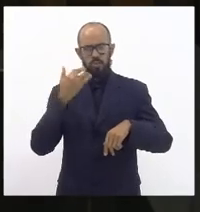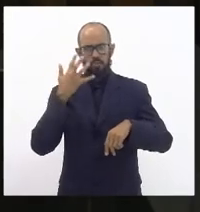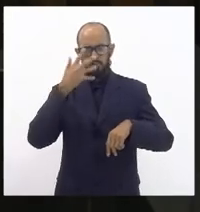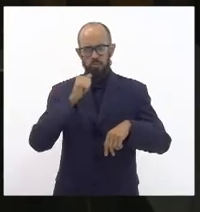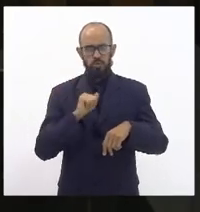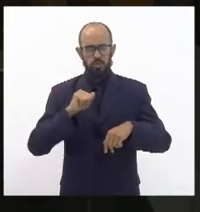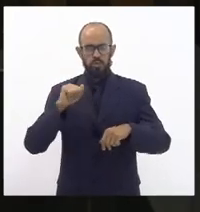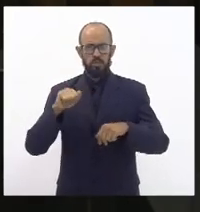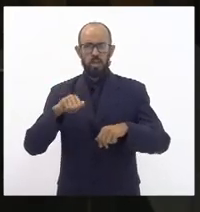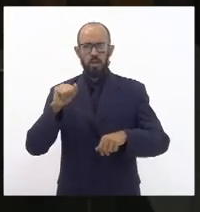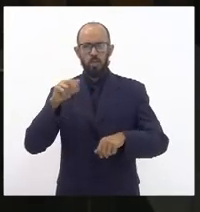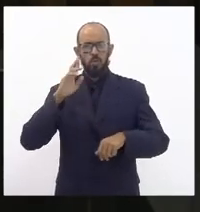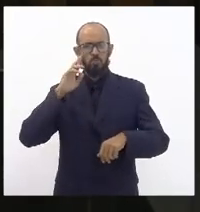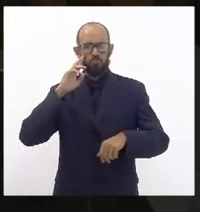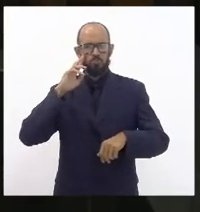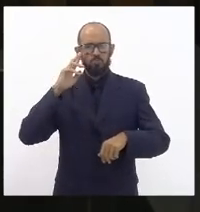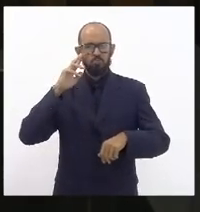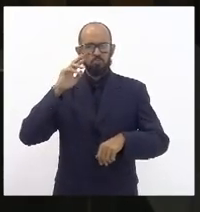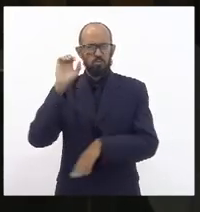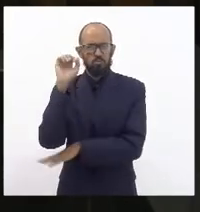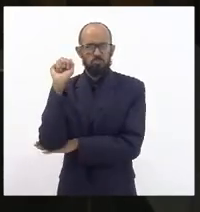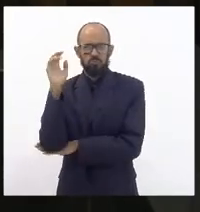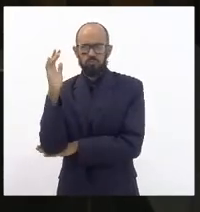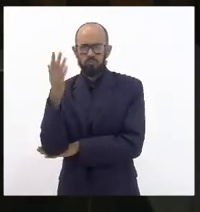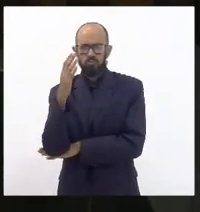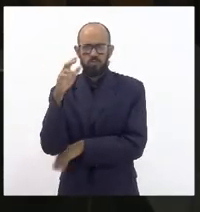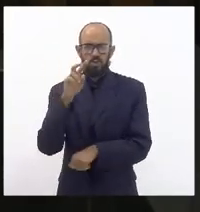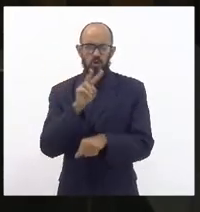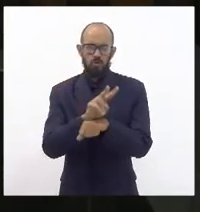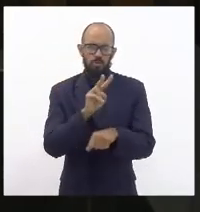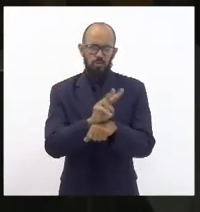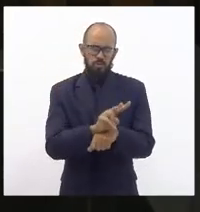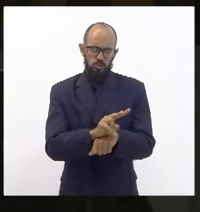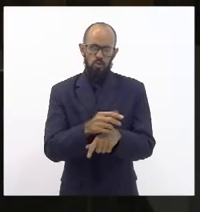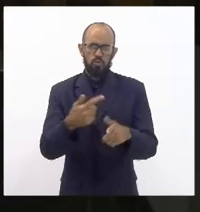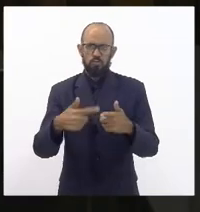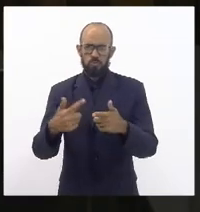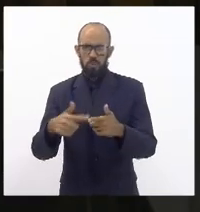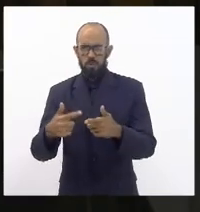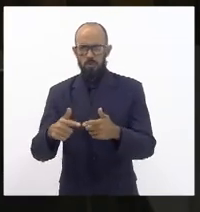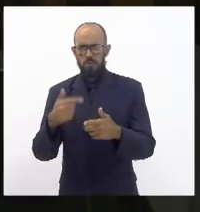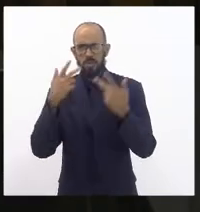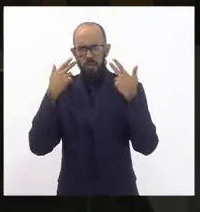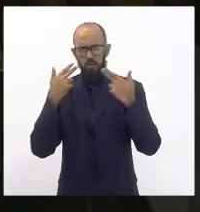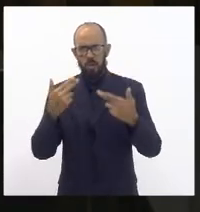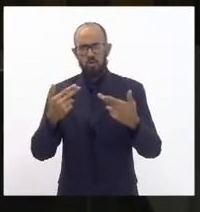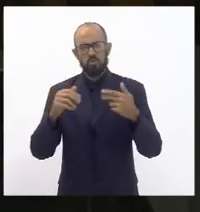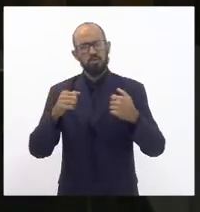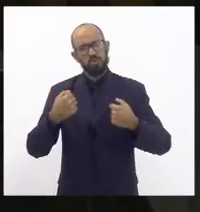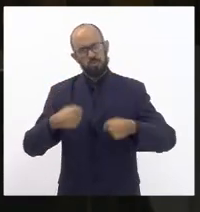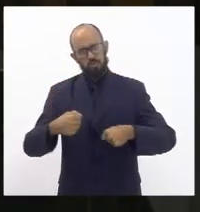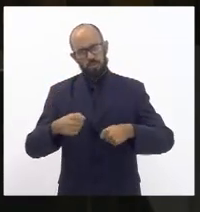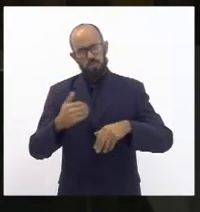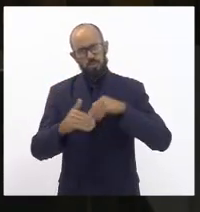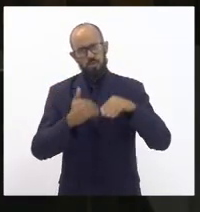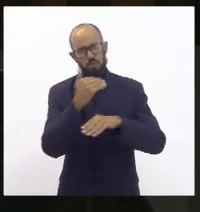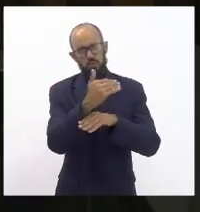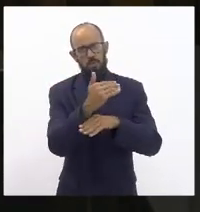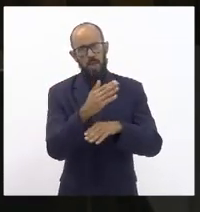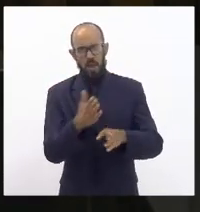demais como ambientalista como defensor das causas é naturais e eu acho que isso tem que ter que passar por